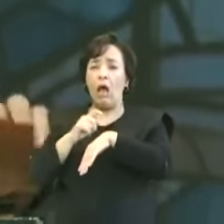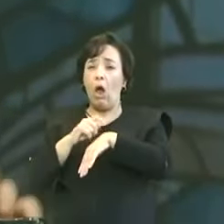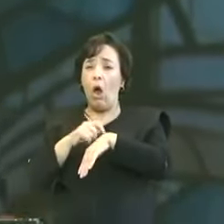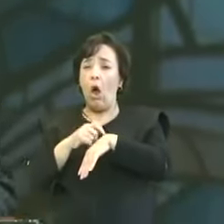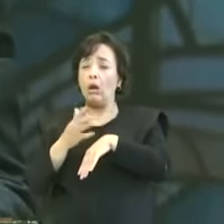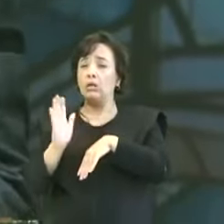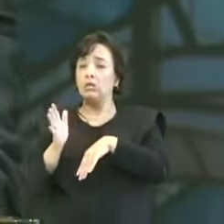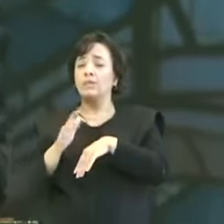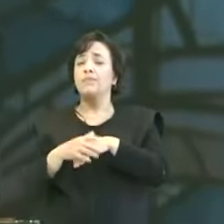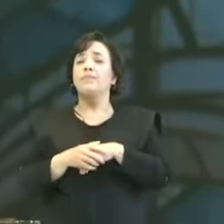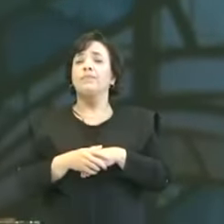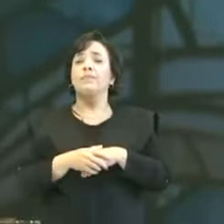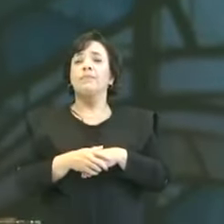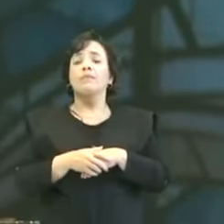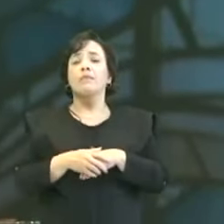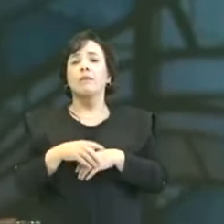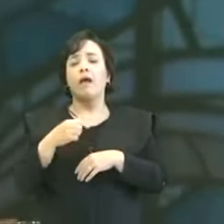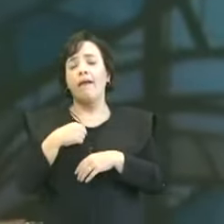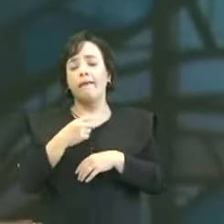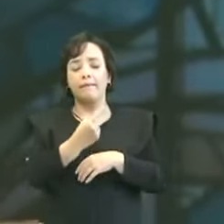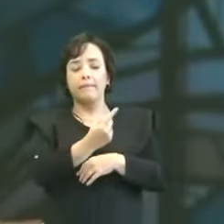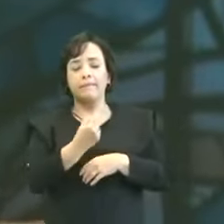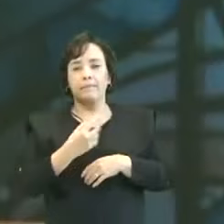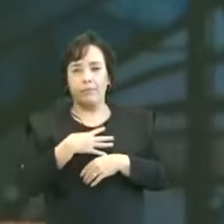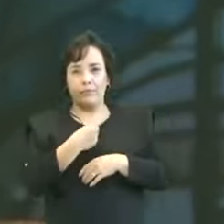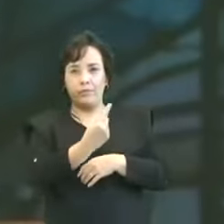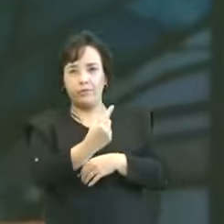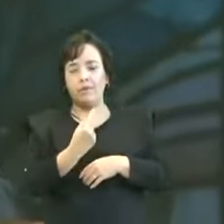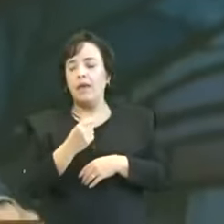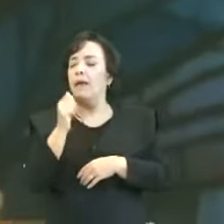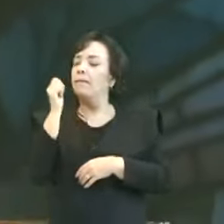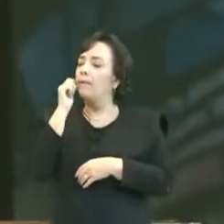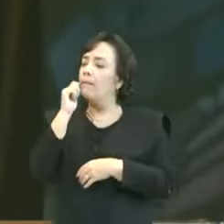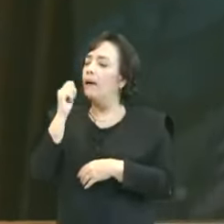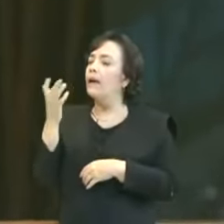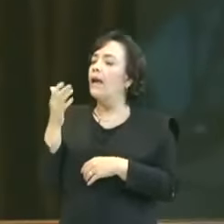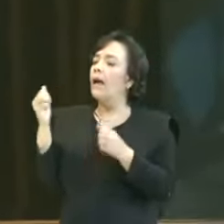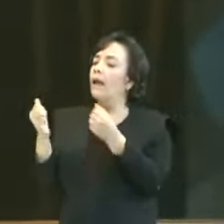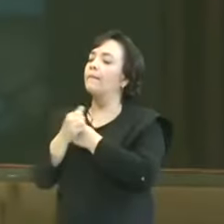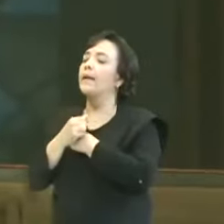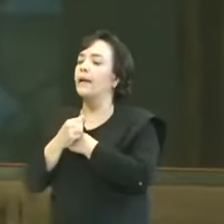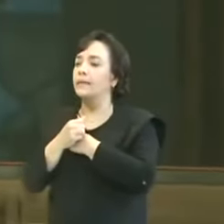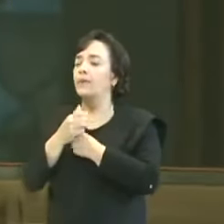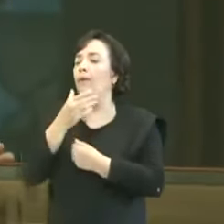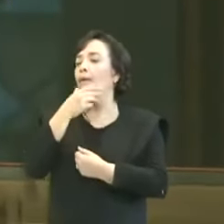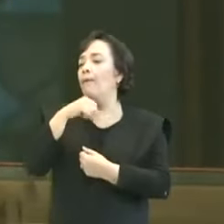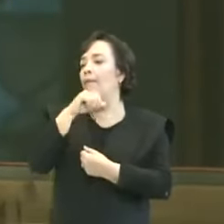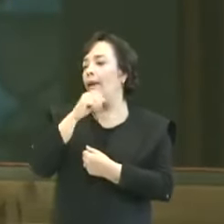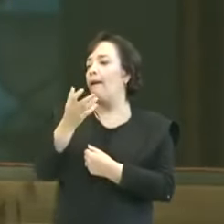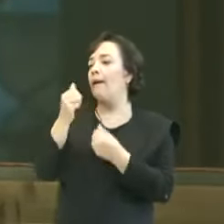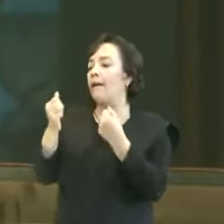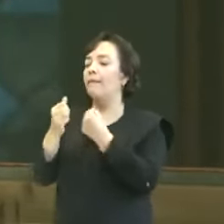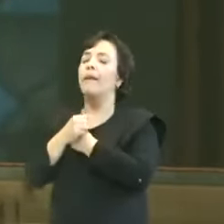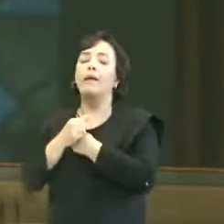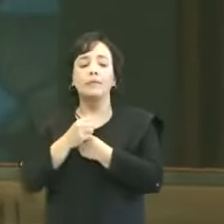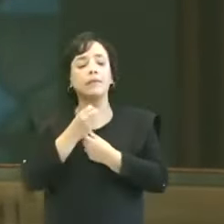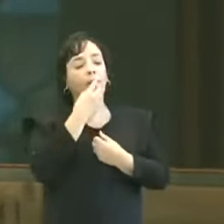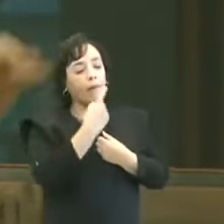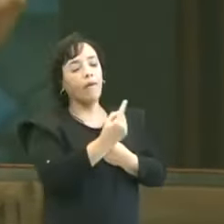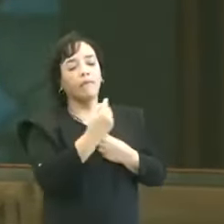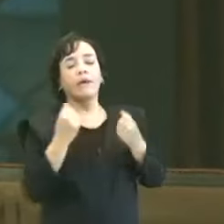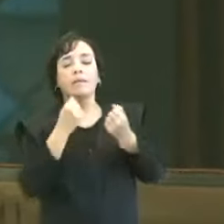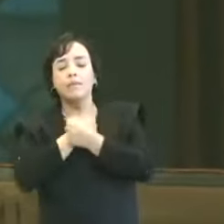vinha. Mamãe, quero te dar um abraço. Papai, quero te dar um abraço. Tá bom, Bê, boa